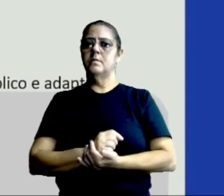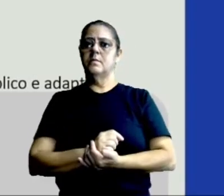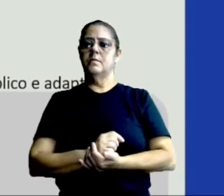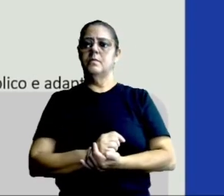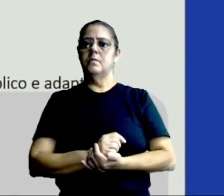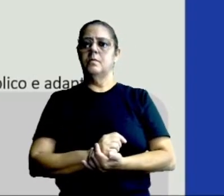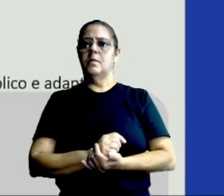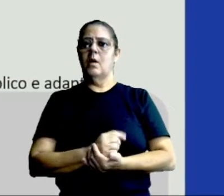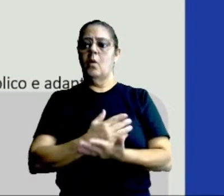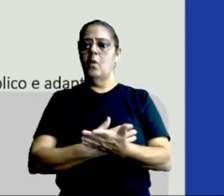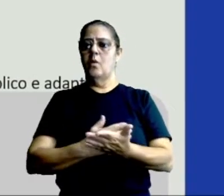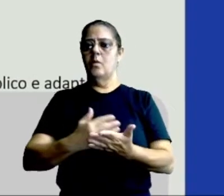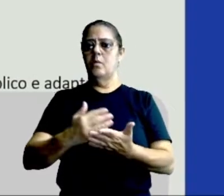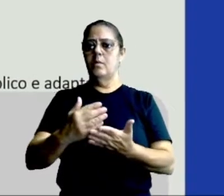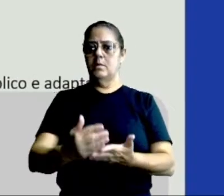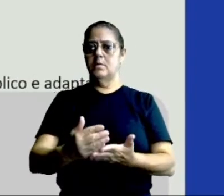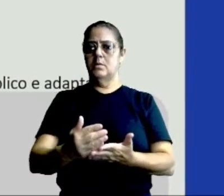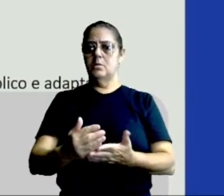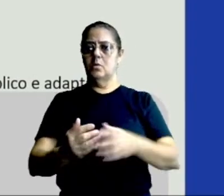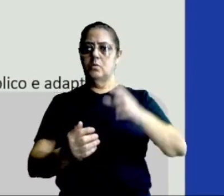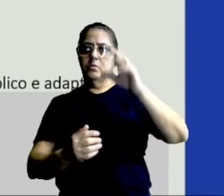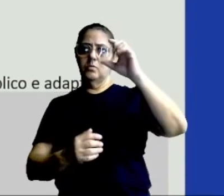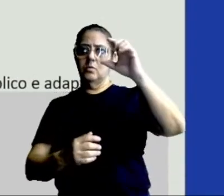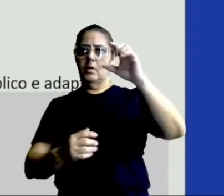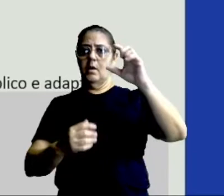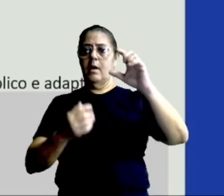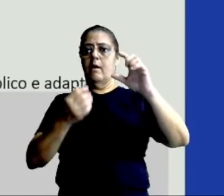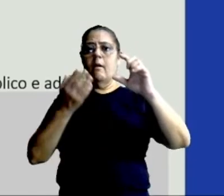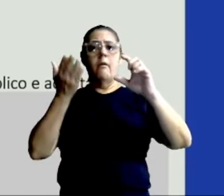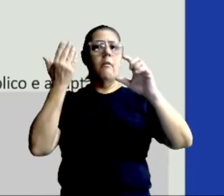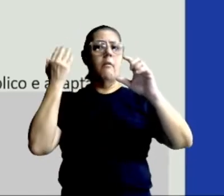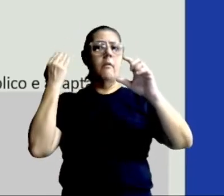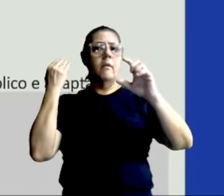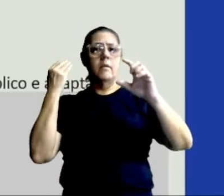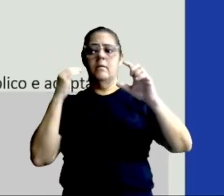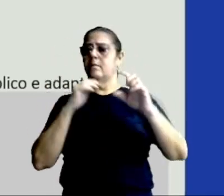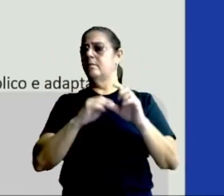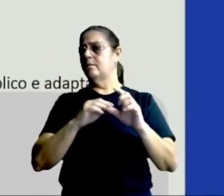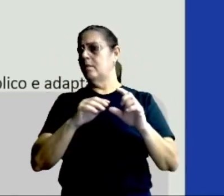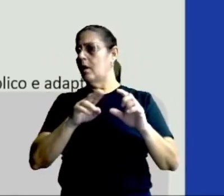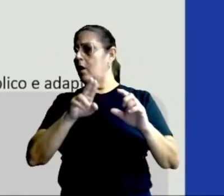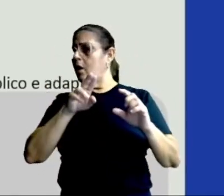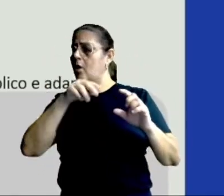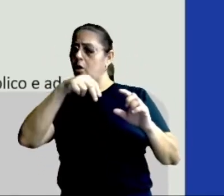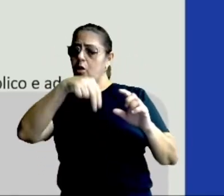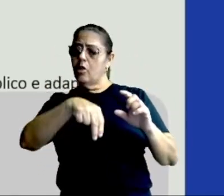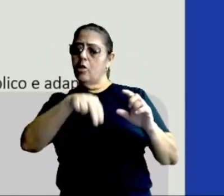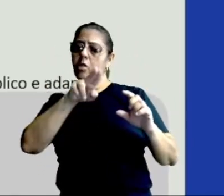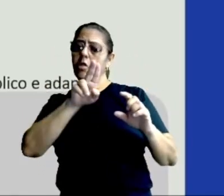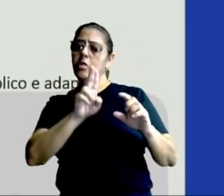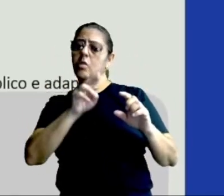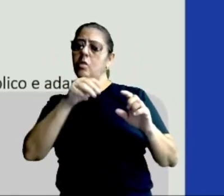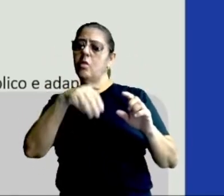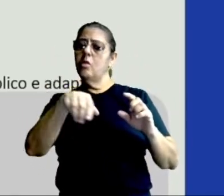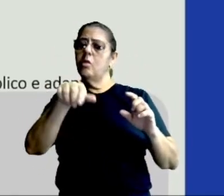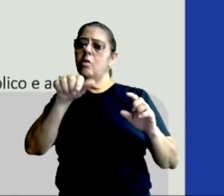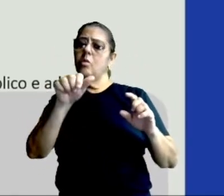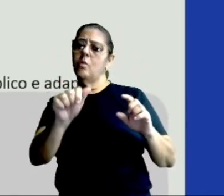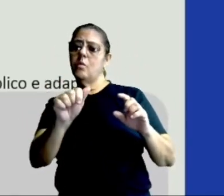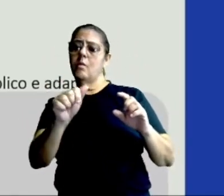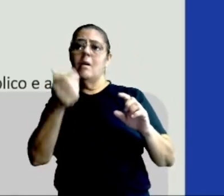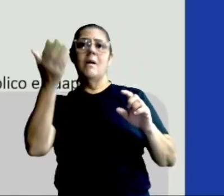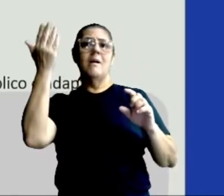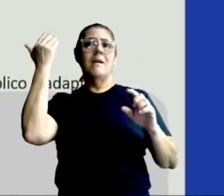ver que eu comecei numa numa época e a palavra numa está com Inicial maiúscula já teve esse